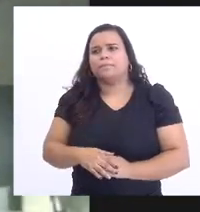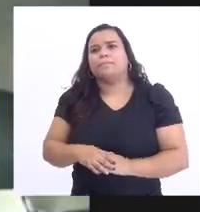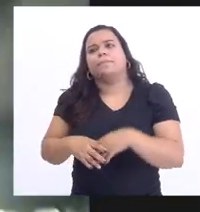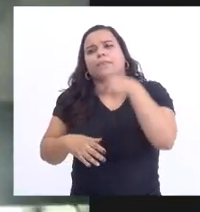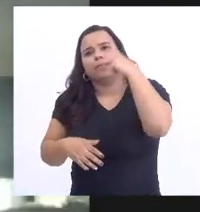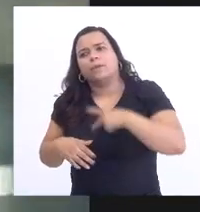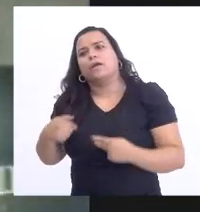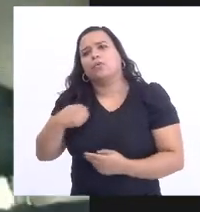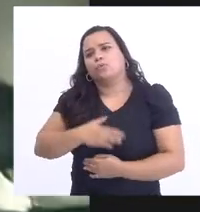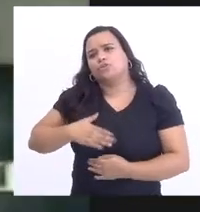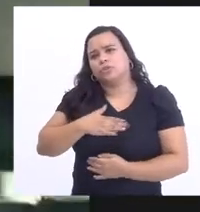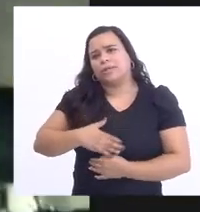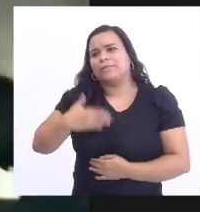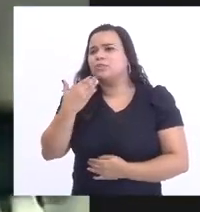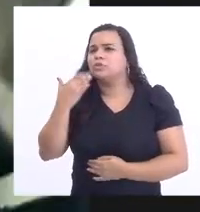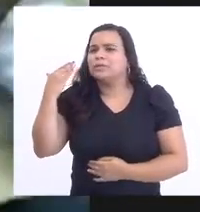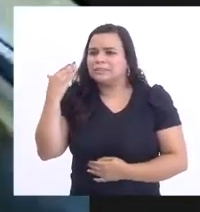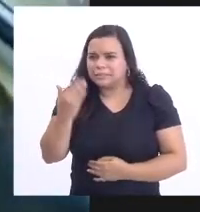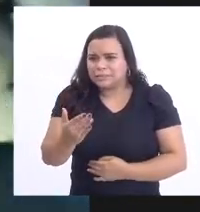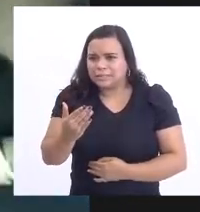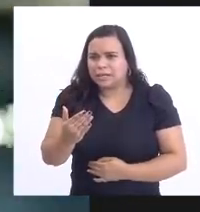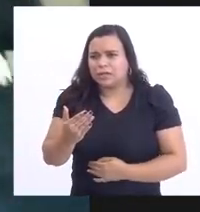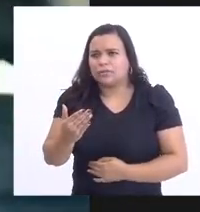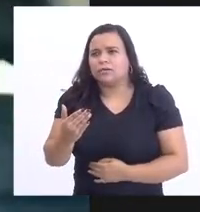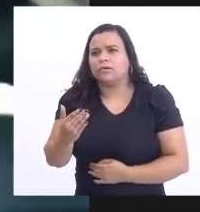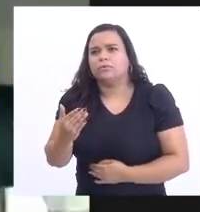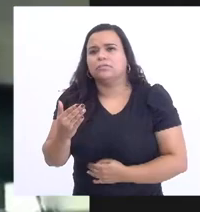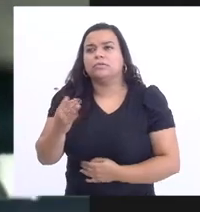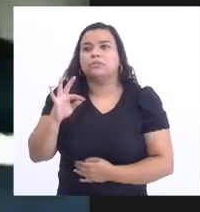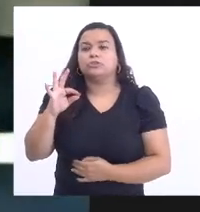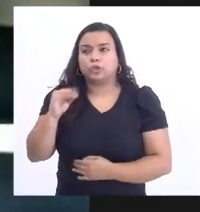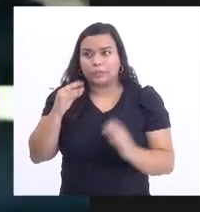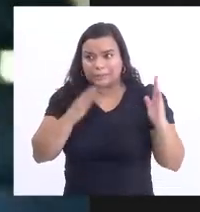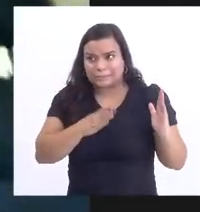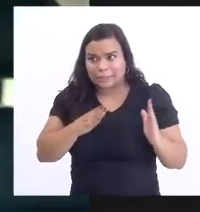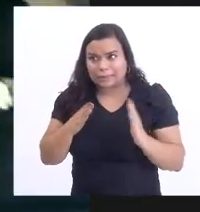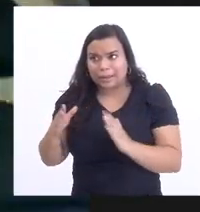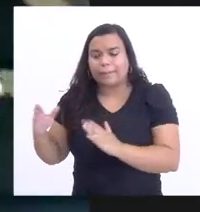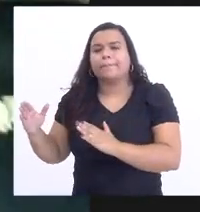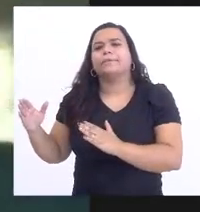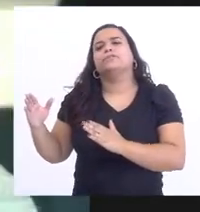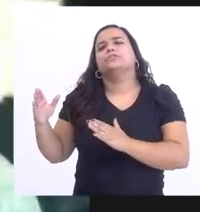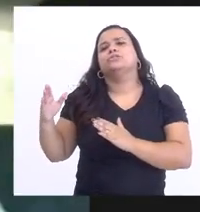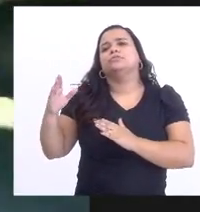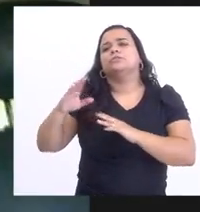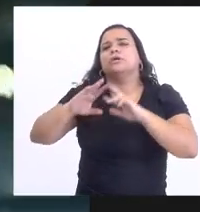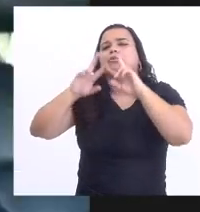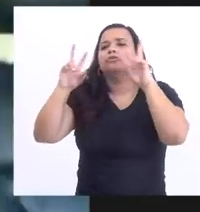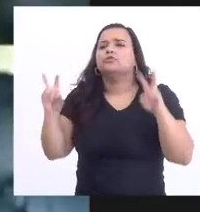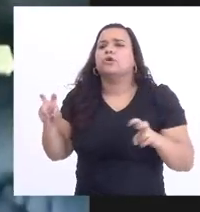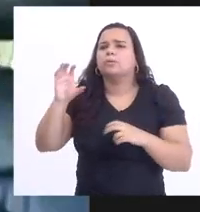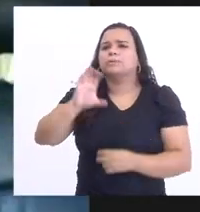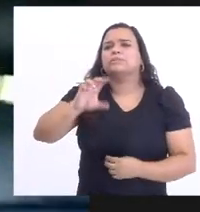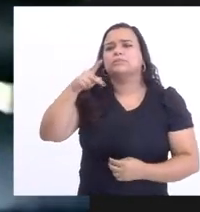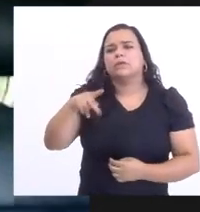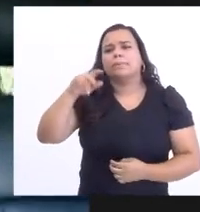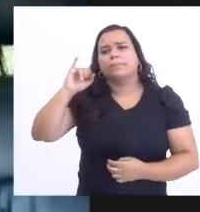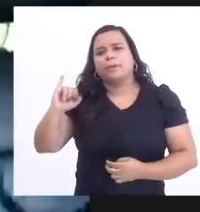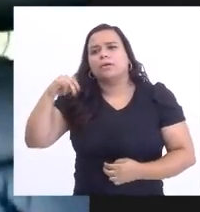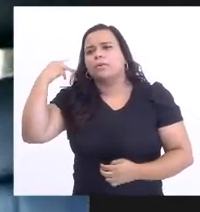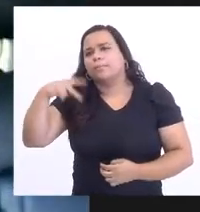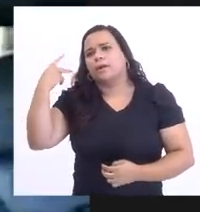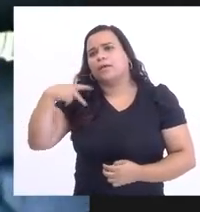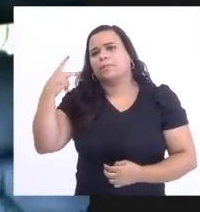Excelência que já se foi cumprida todas as etapas com a instalação da CPI, da Comissão Parlamentar de